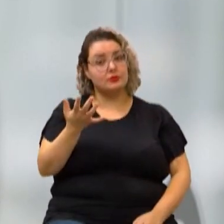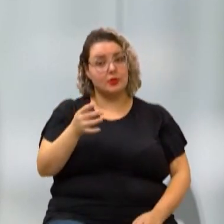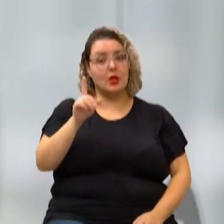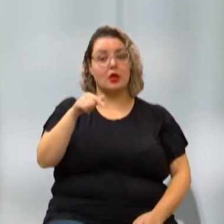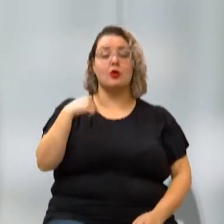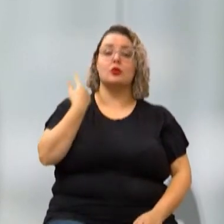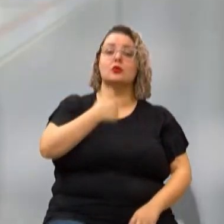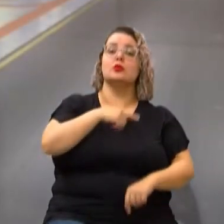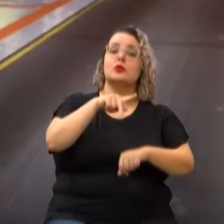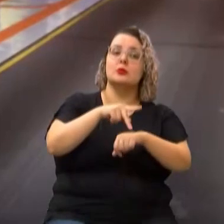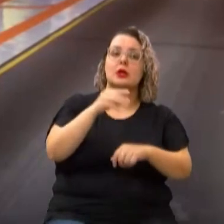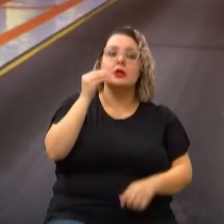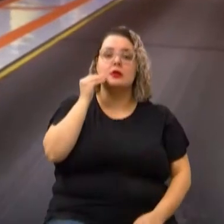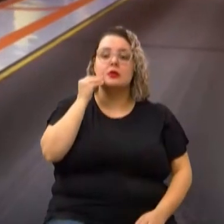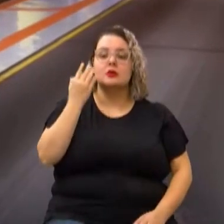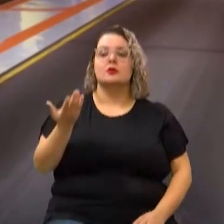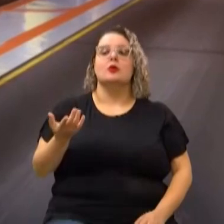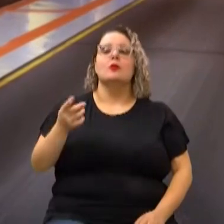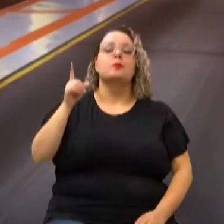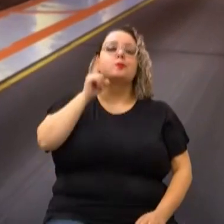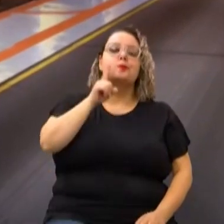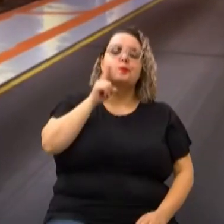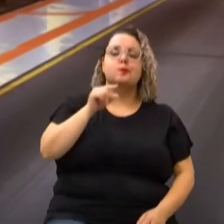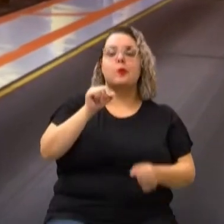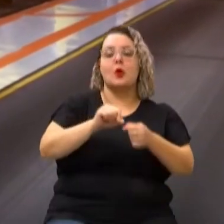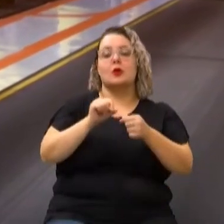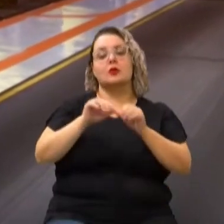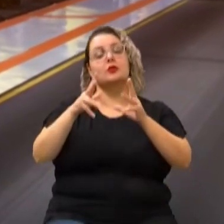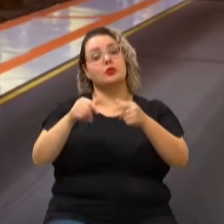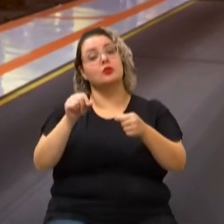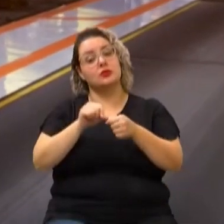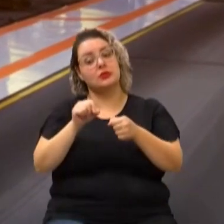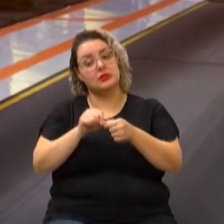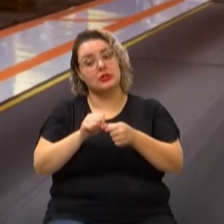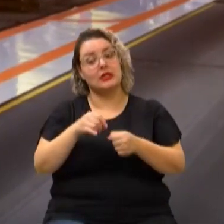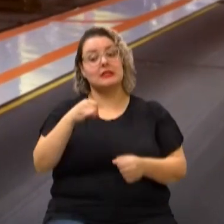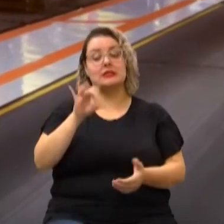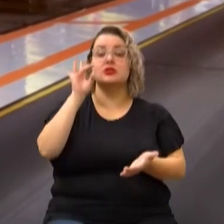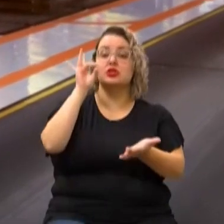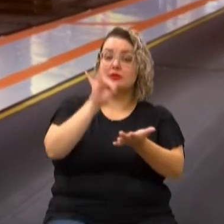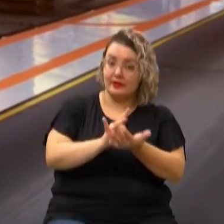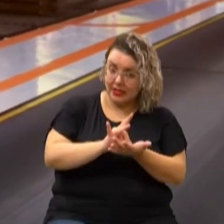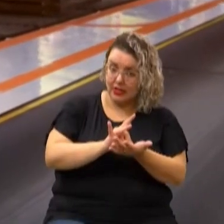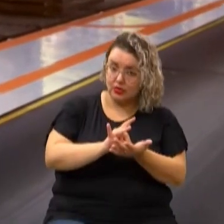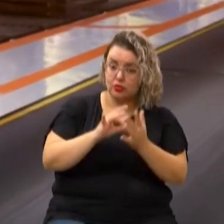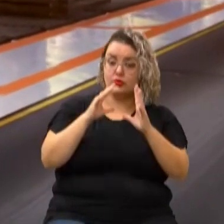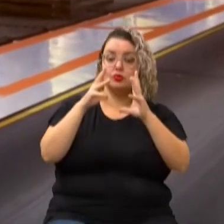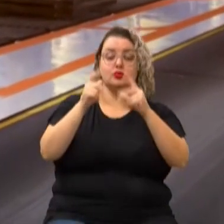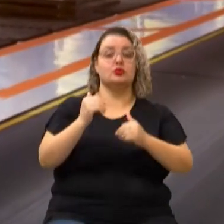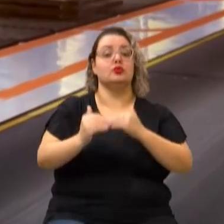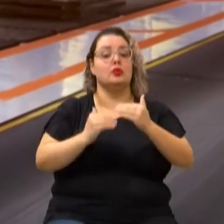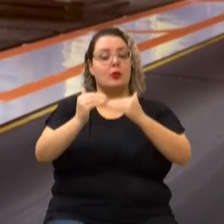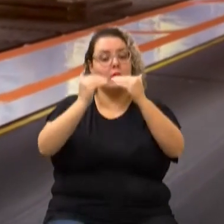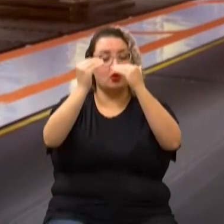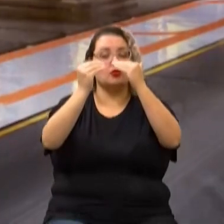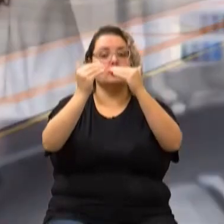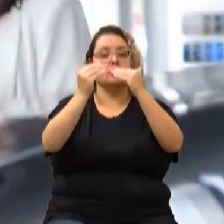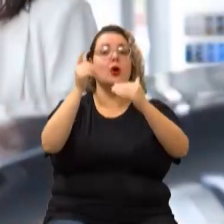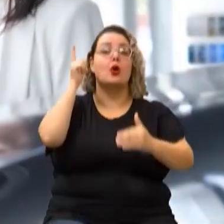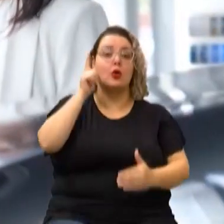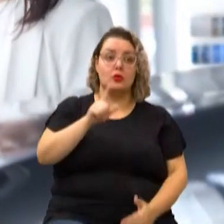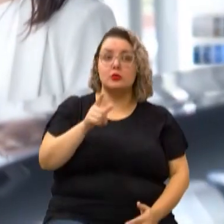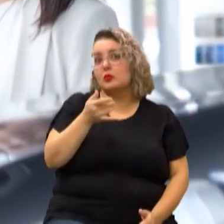forte. Eu não tenho um giro de produto, possivelmente um trabalhador seja desligado. Eu não consigo pagar, por exemplo, a